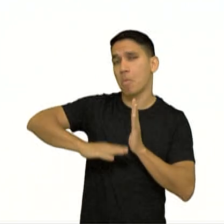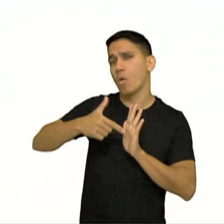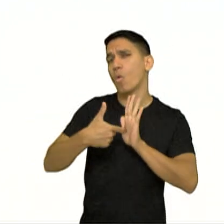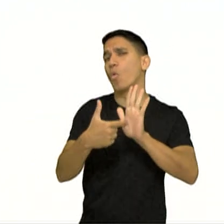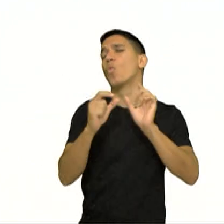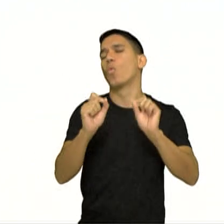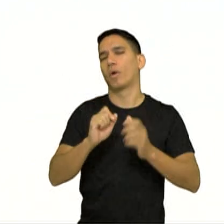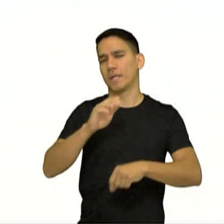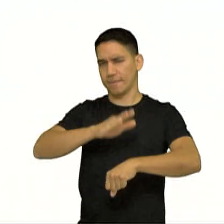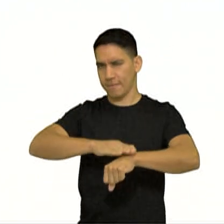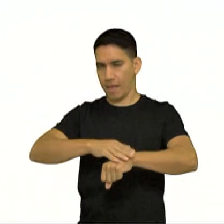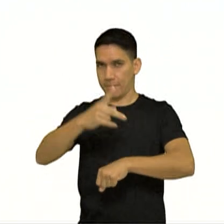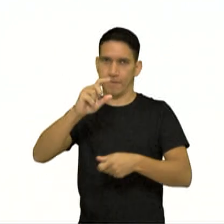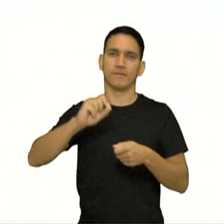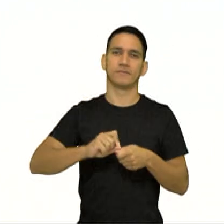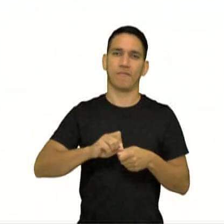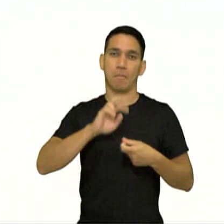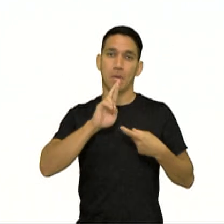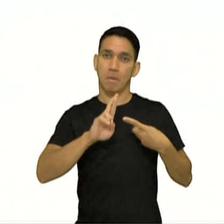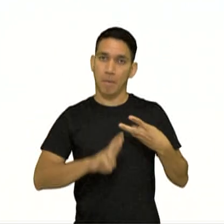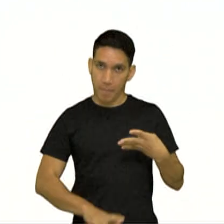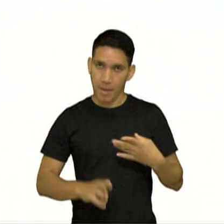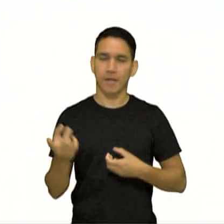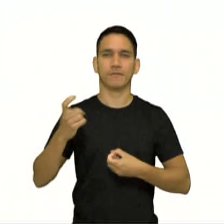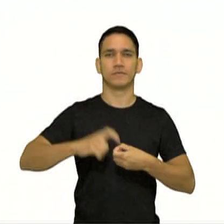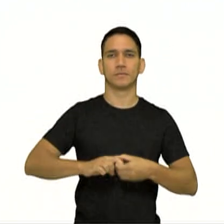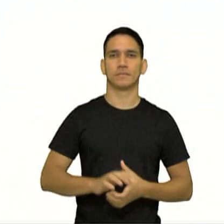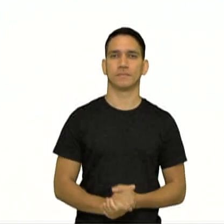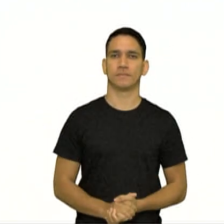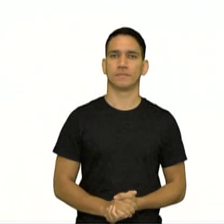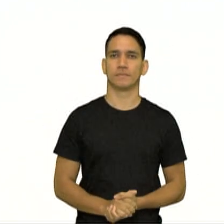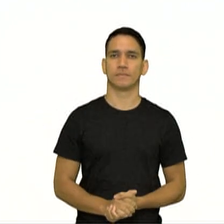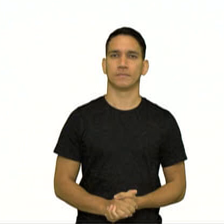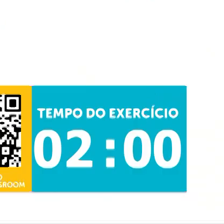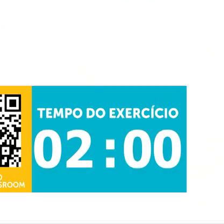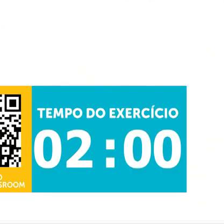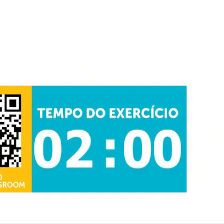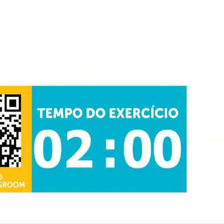mostra? Então eu vou dar mais um tempinho para vocês e já voltamos.